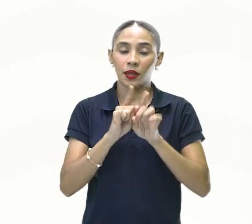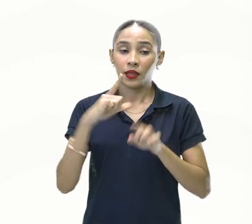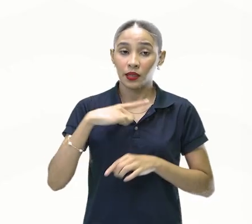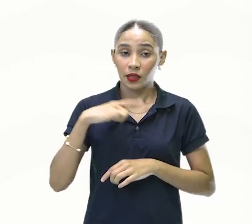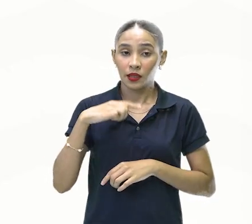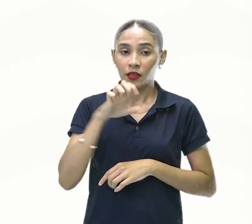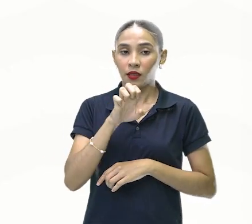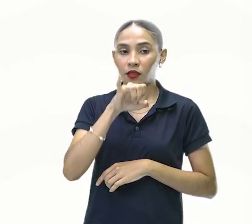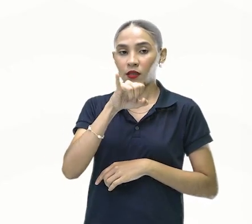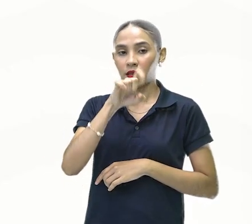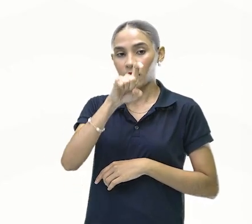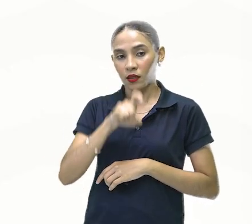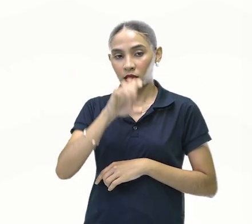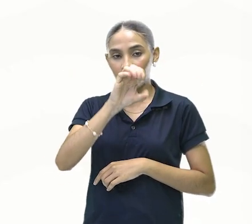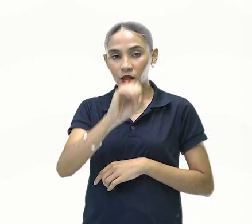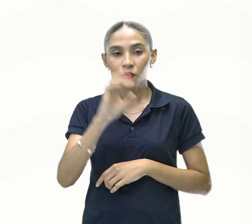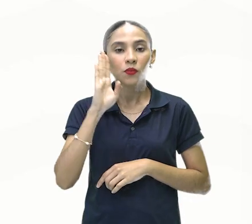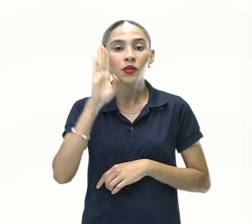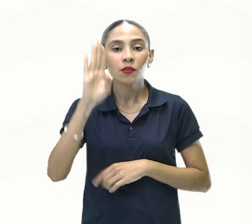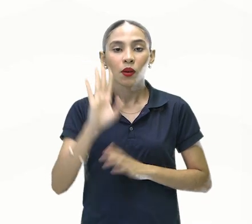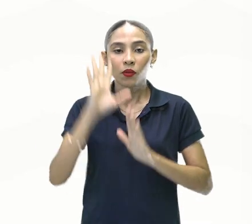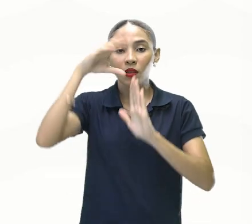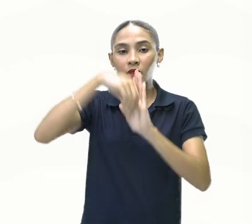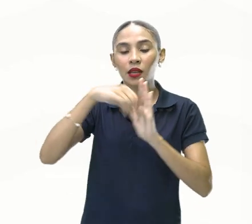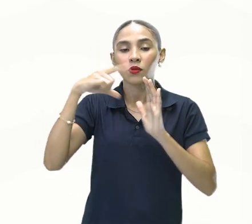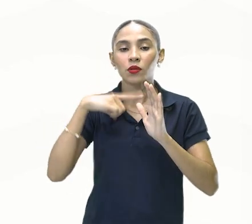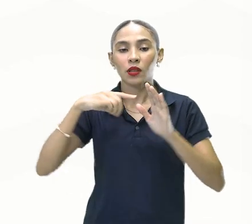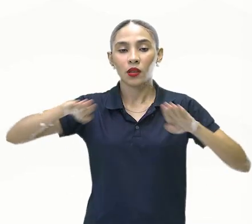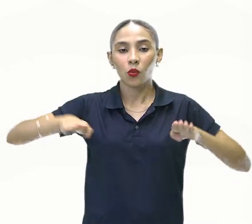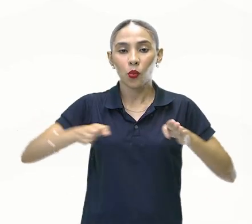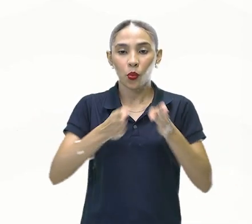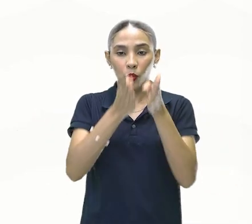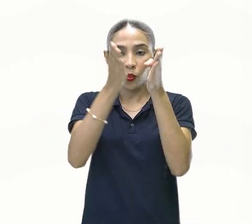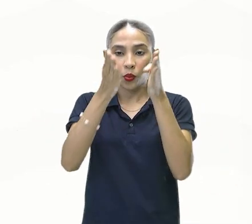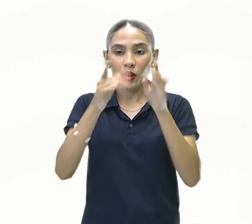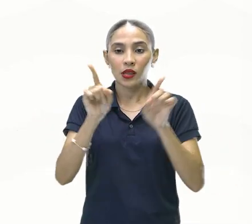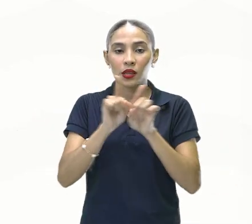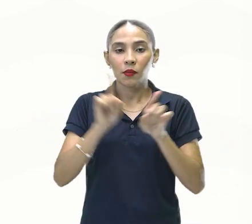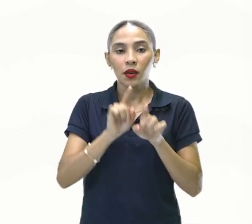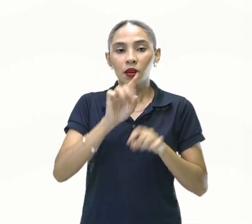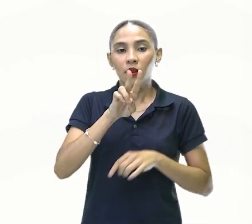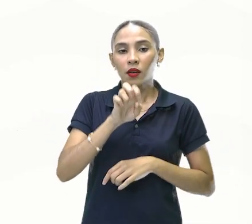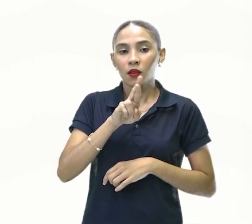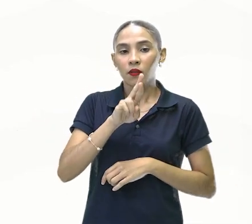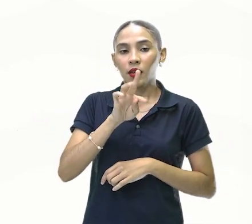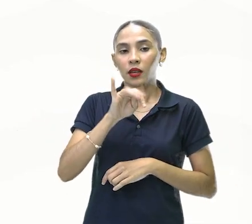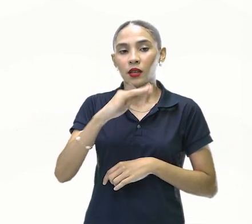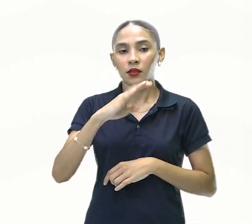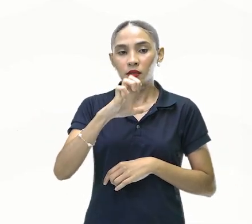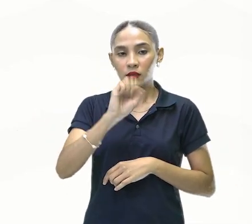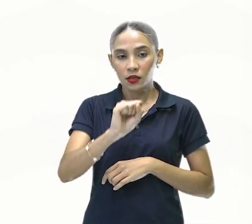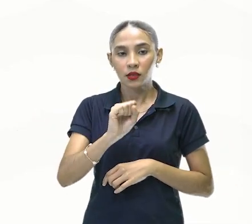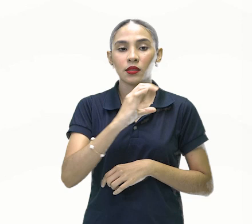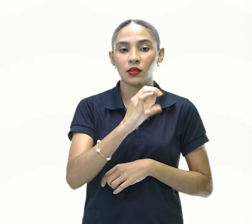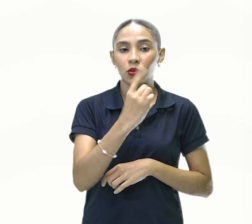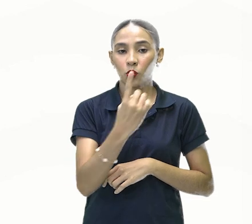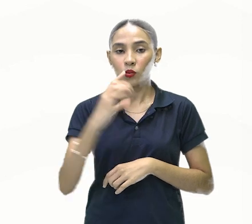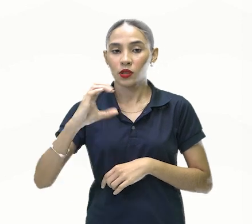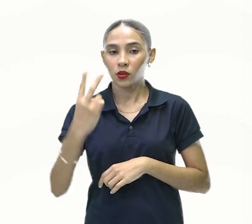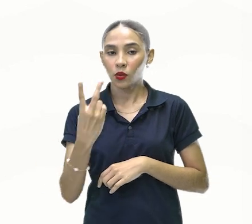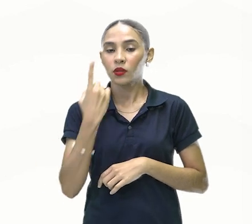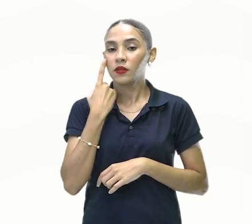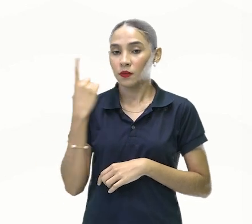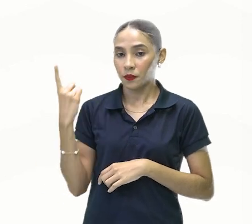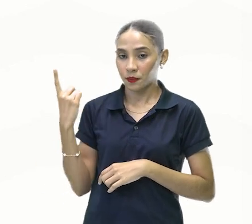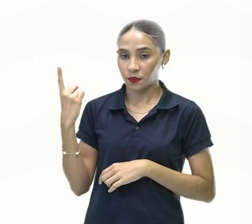A gente tem o eixo principal, que é onde está inserido os centros de curvatura e os vértices.